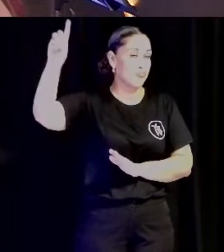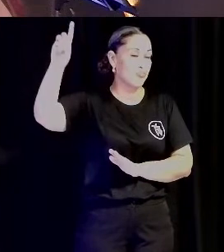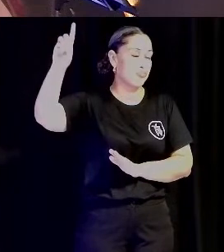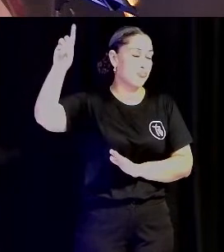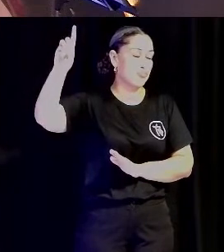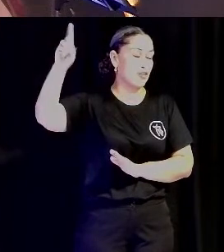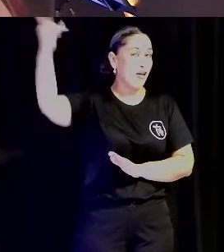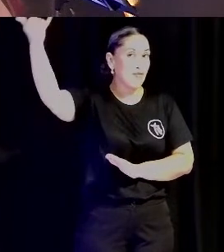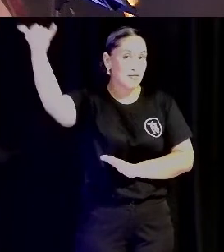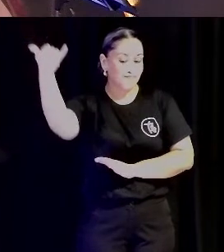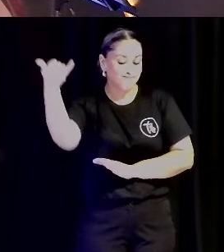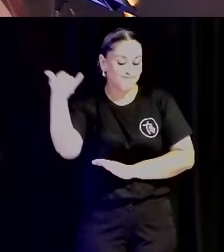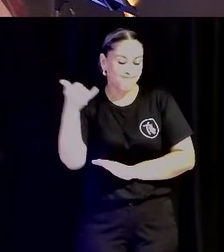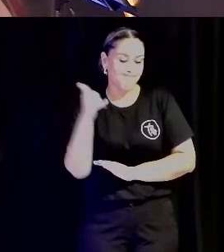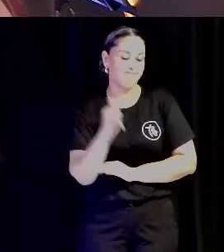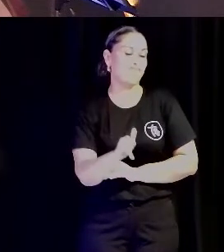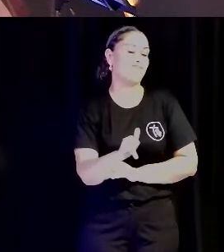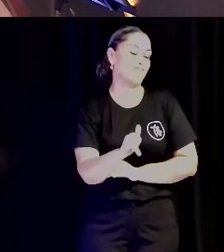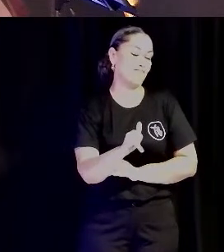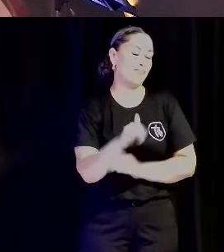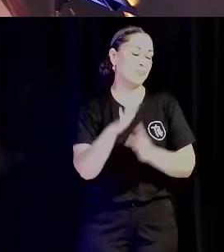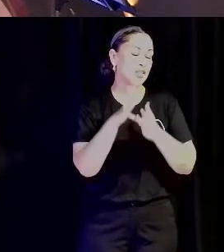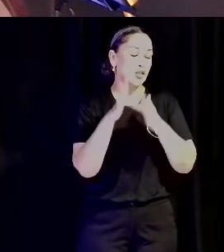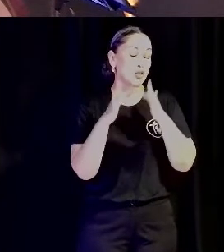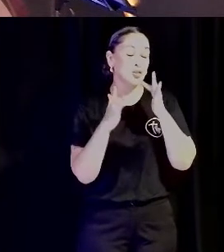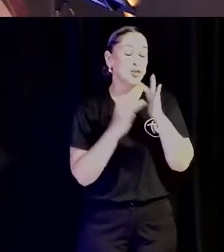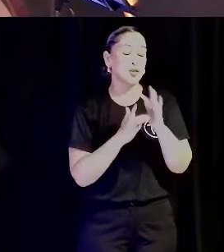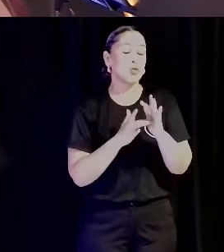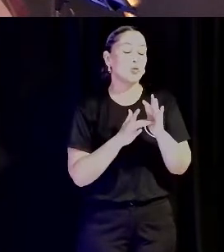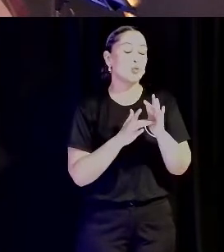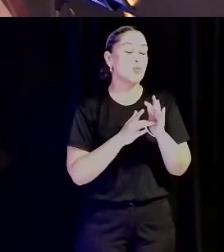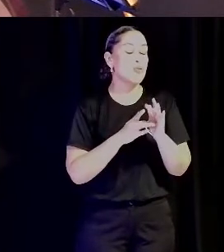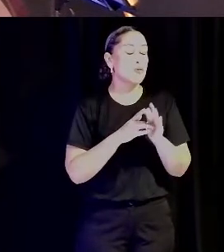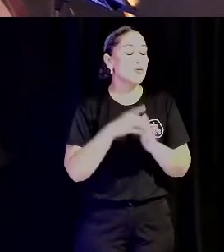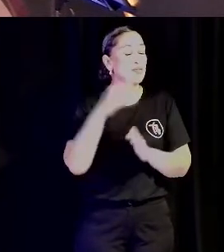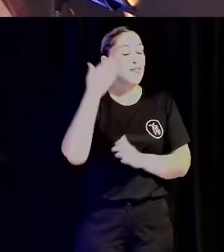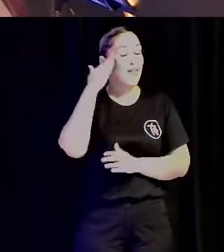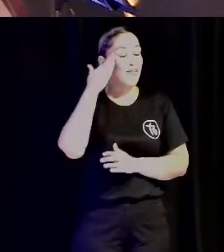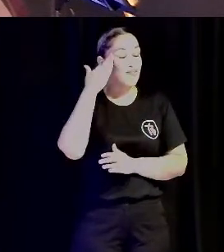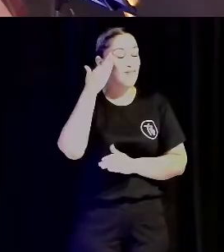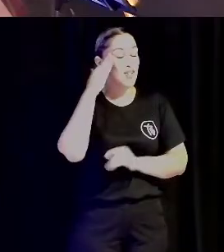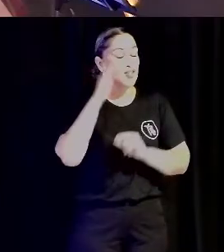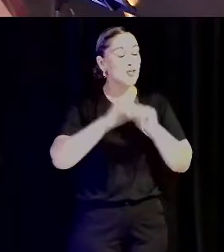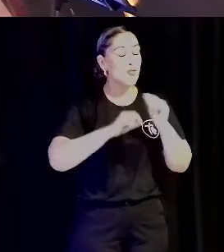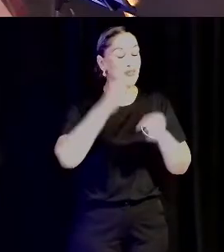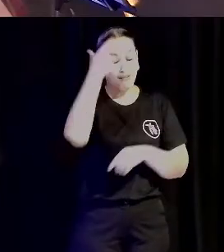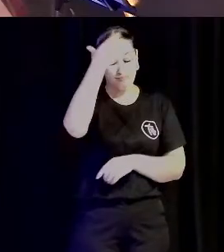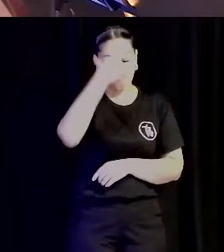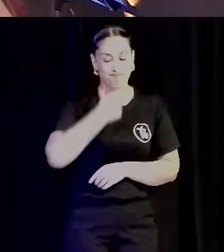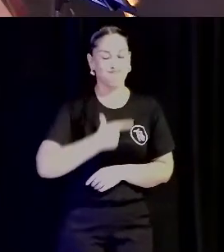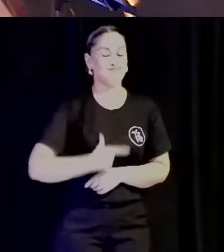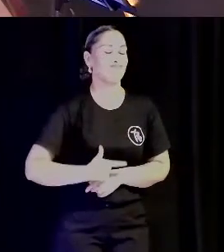do seu Pai. Jesus está consciente de quem ele é.